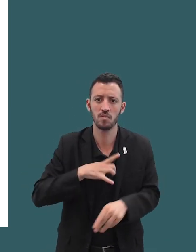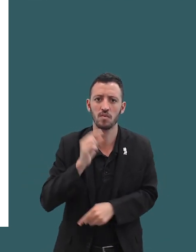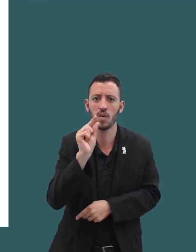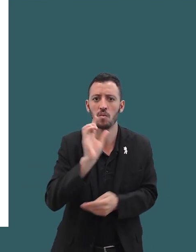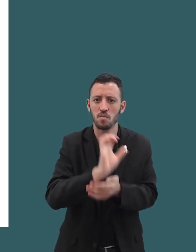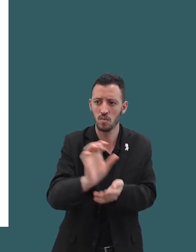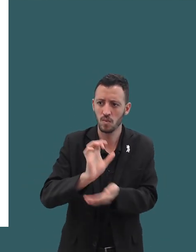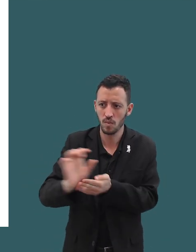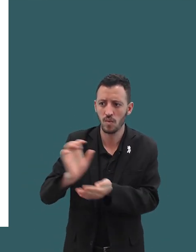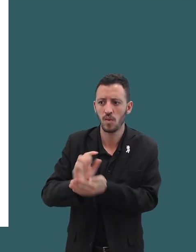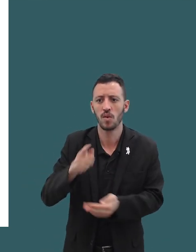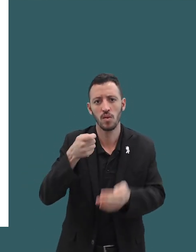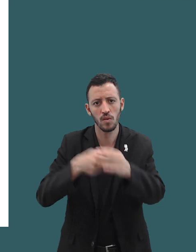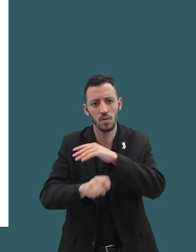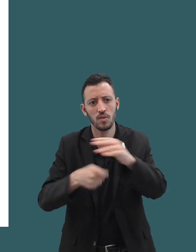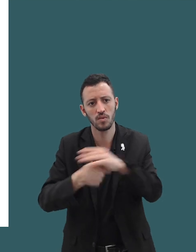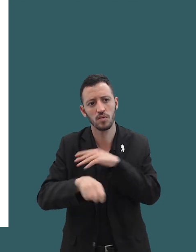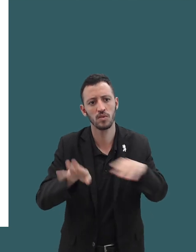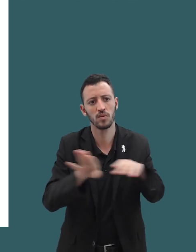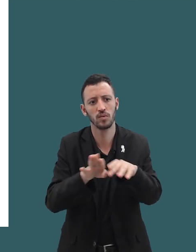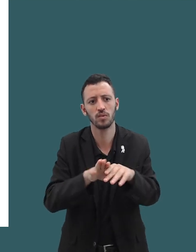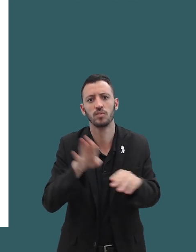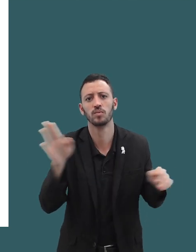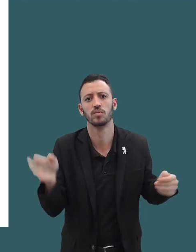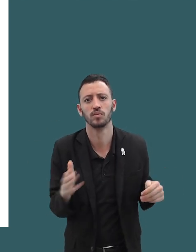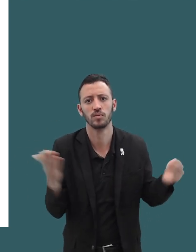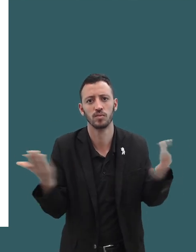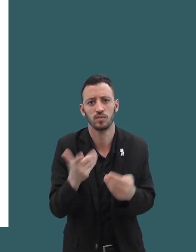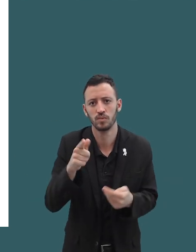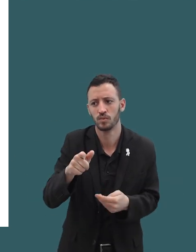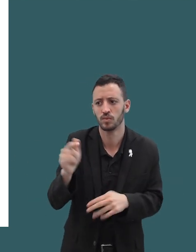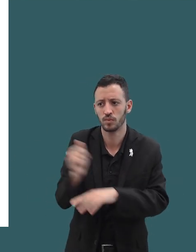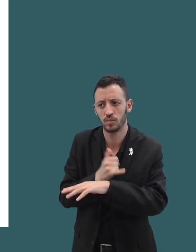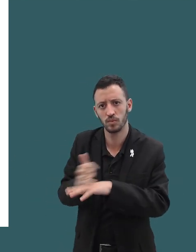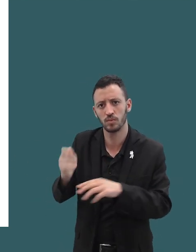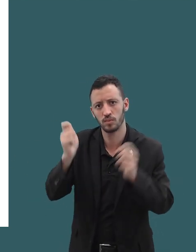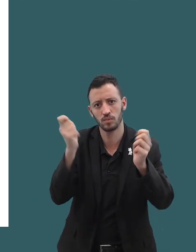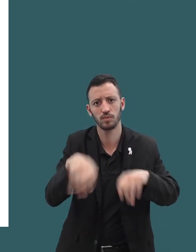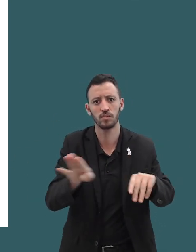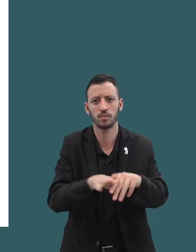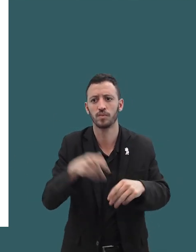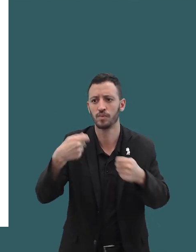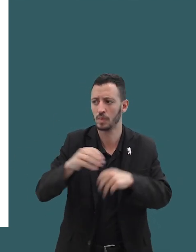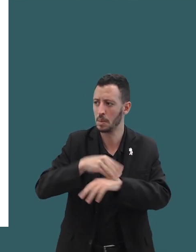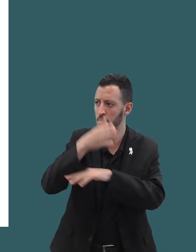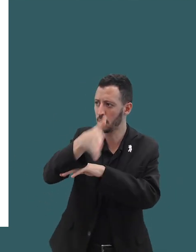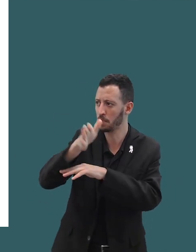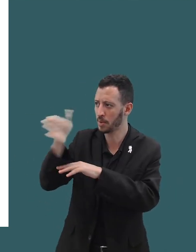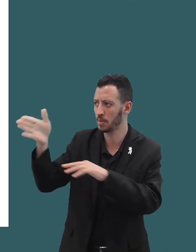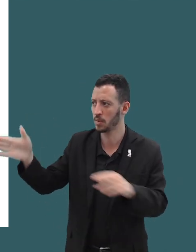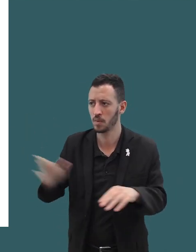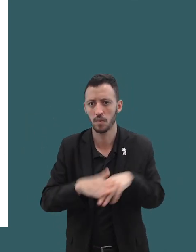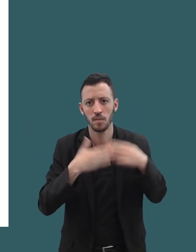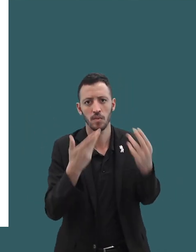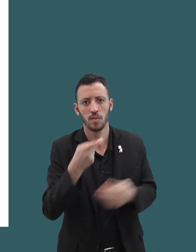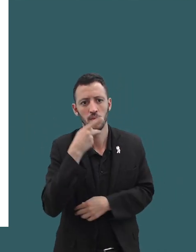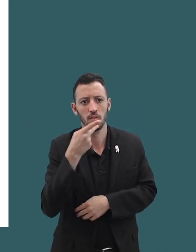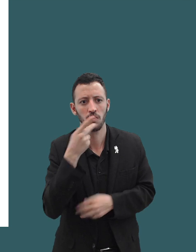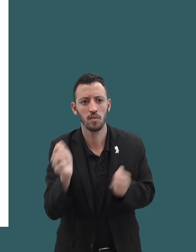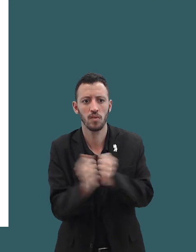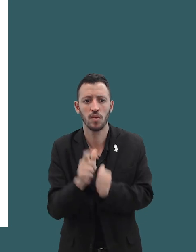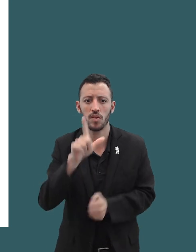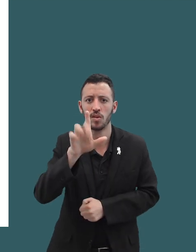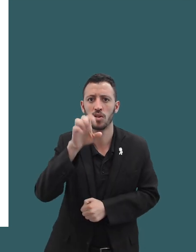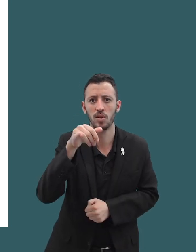os recursos, não apenas financeiros, mas recursos equipamentos para que você possa se deslocar. Então, essa fala do